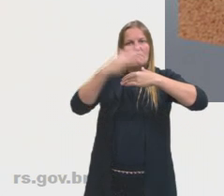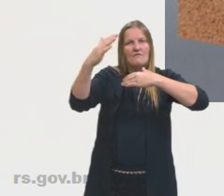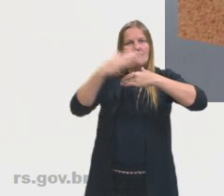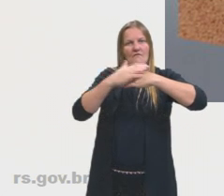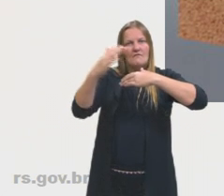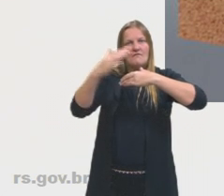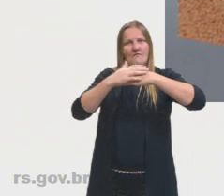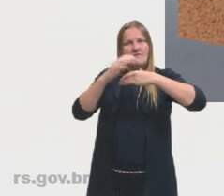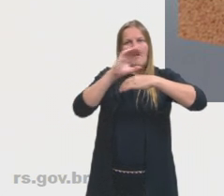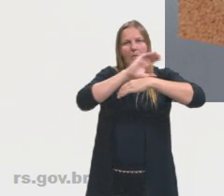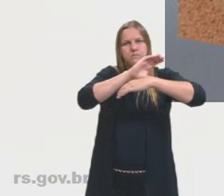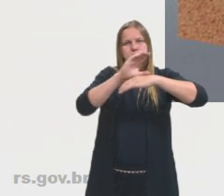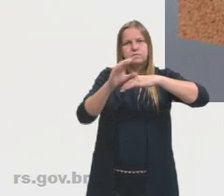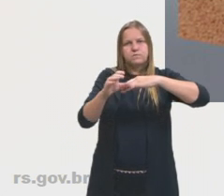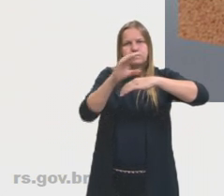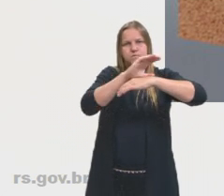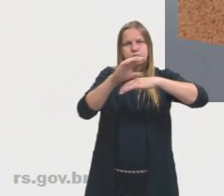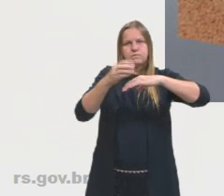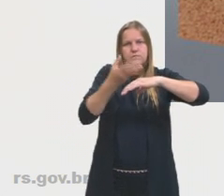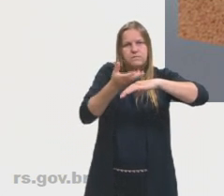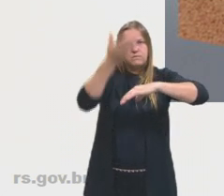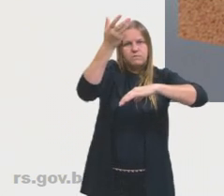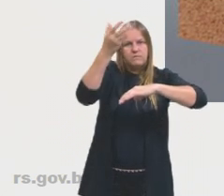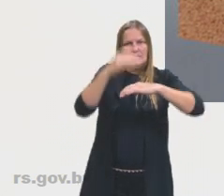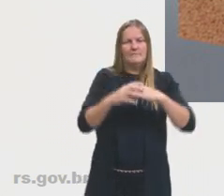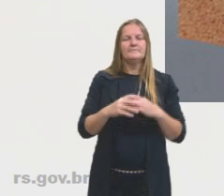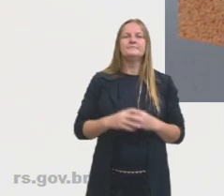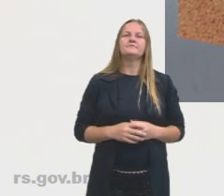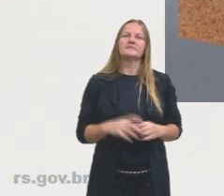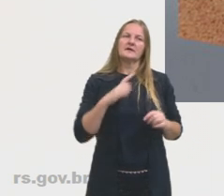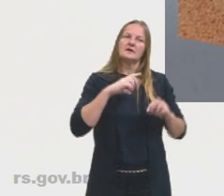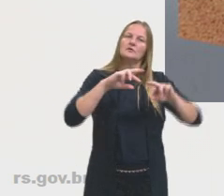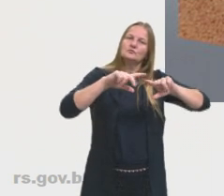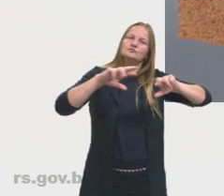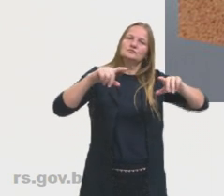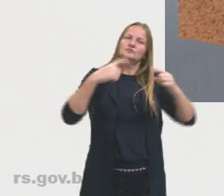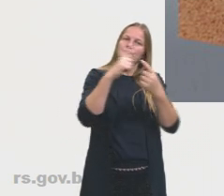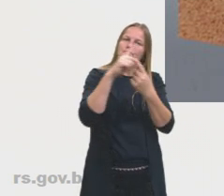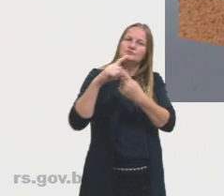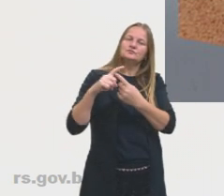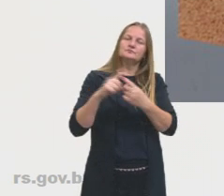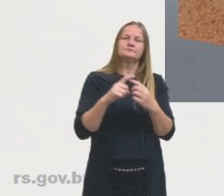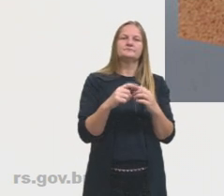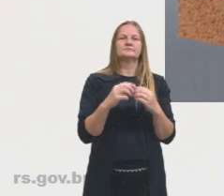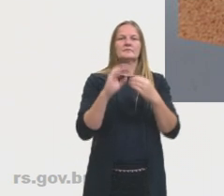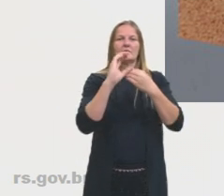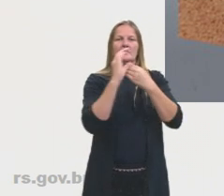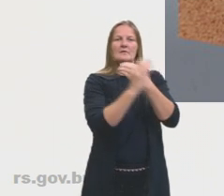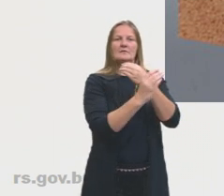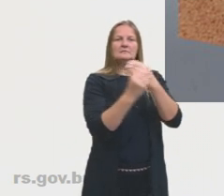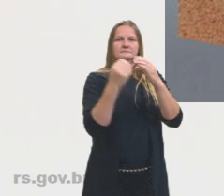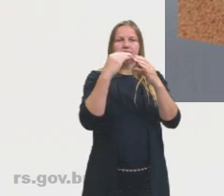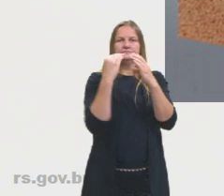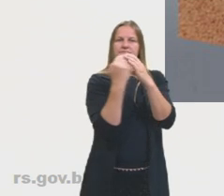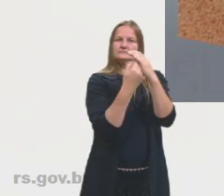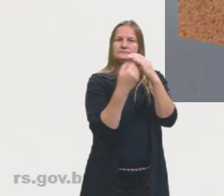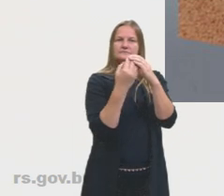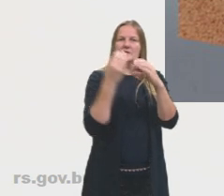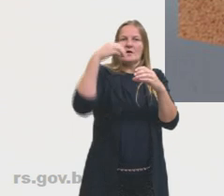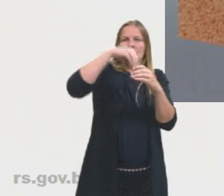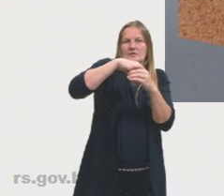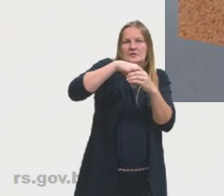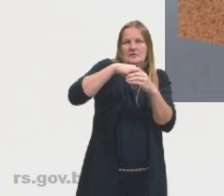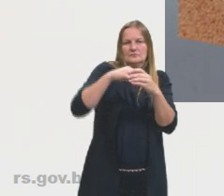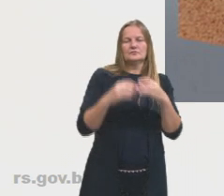nossa crosta terrestre aí tá litosfera então a parte mais externa e astenosfera estaria